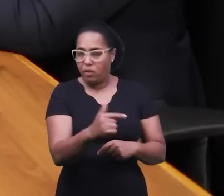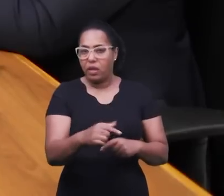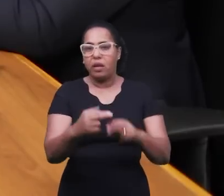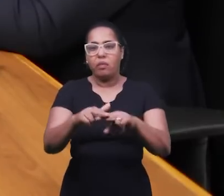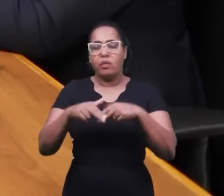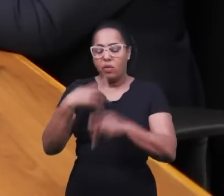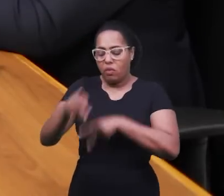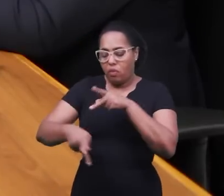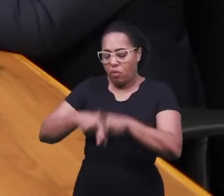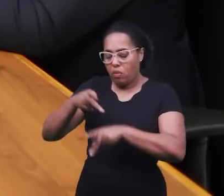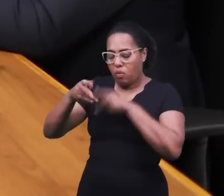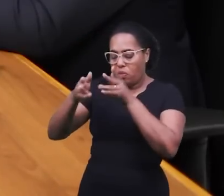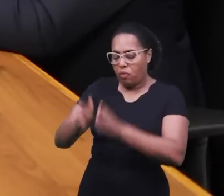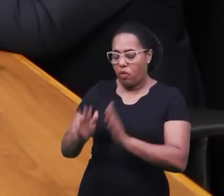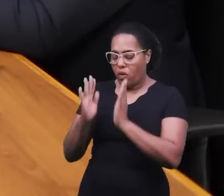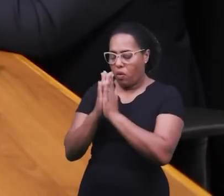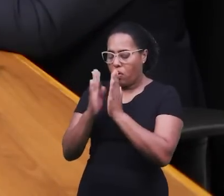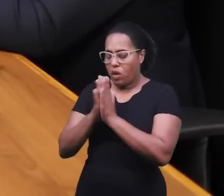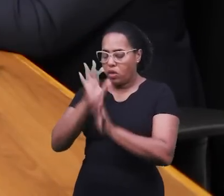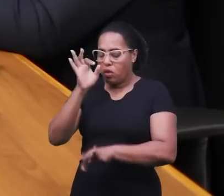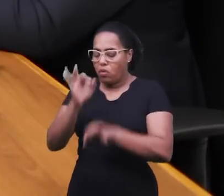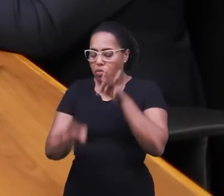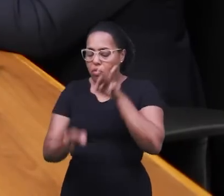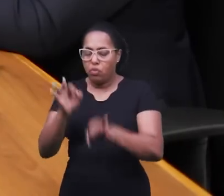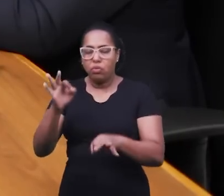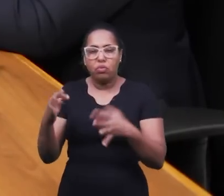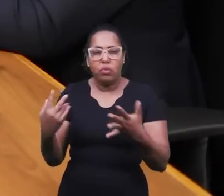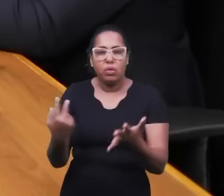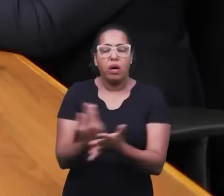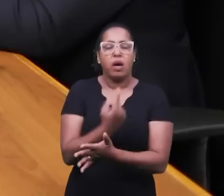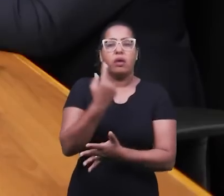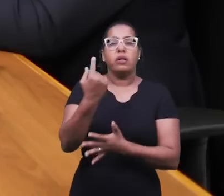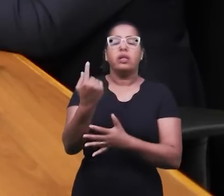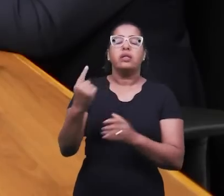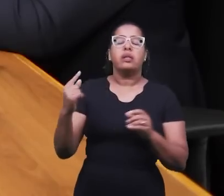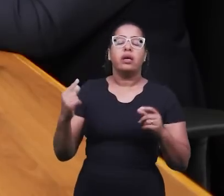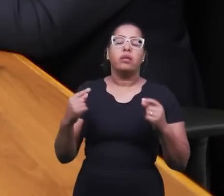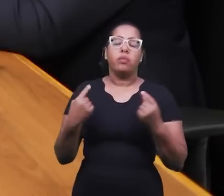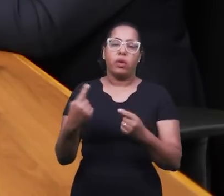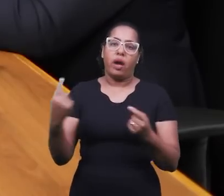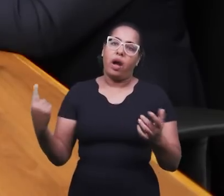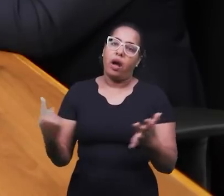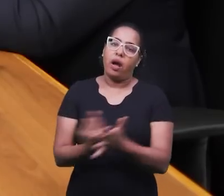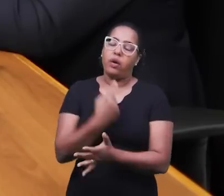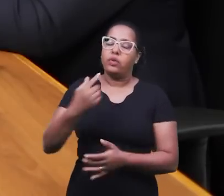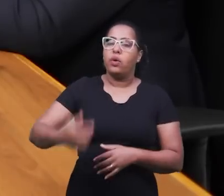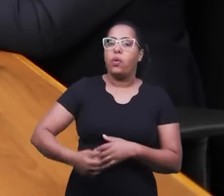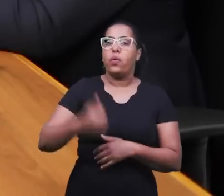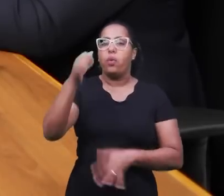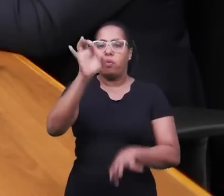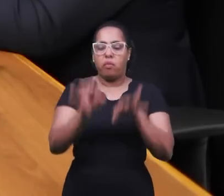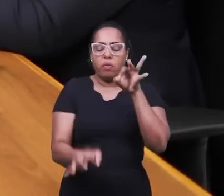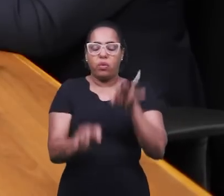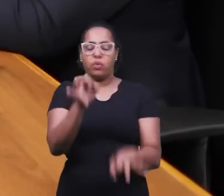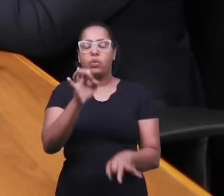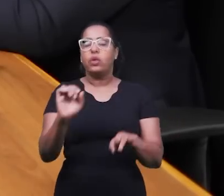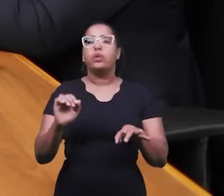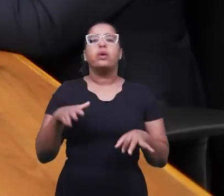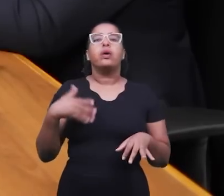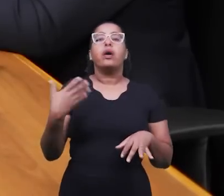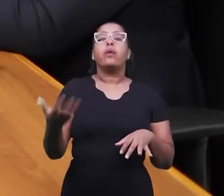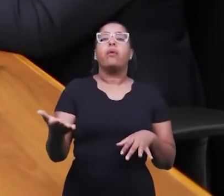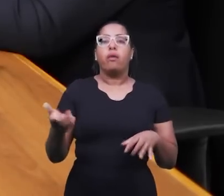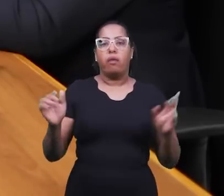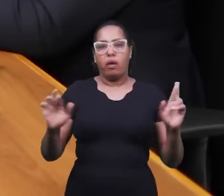das orações da igreja, os juízos vão acontecendo, até que venha acontecer, portanto, o primeiro juízo, que